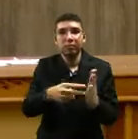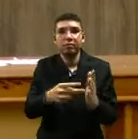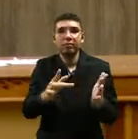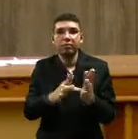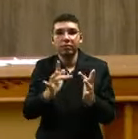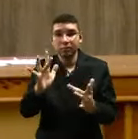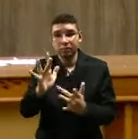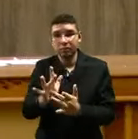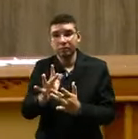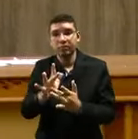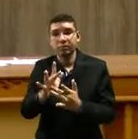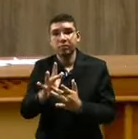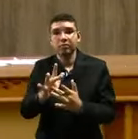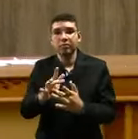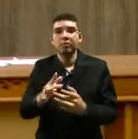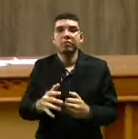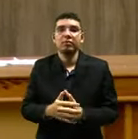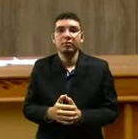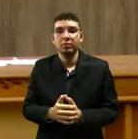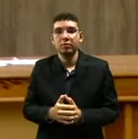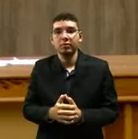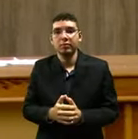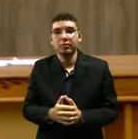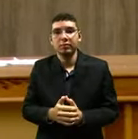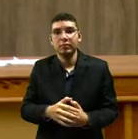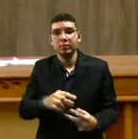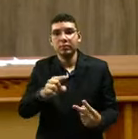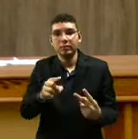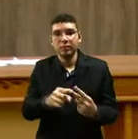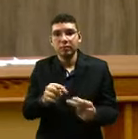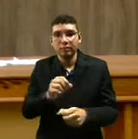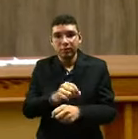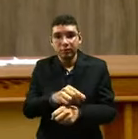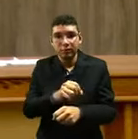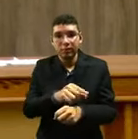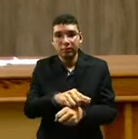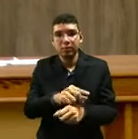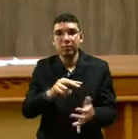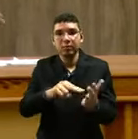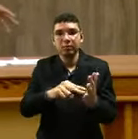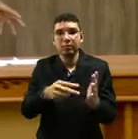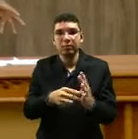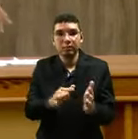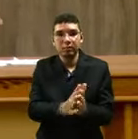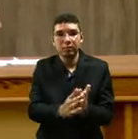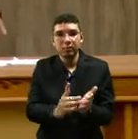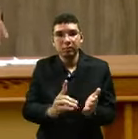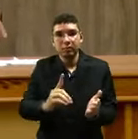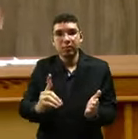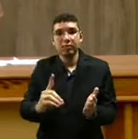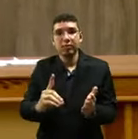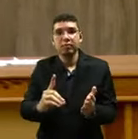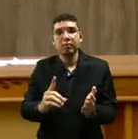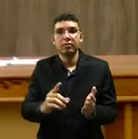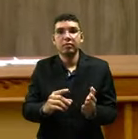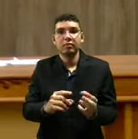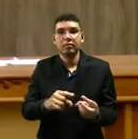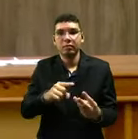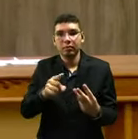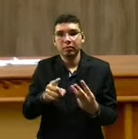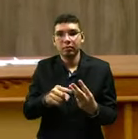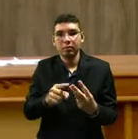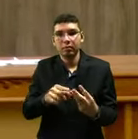Semeador é Cristo a semente é o quê e o terreno somos